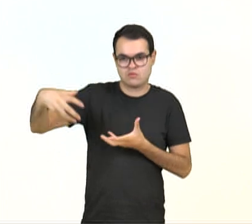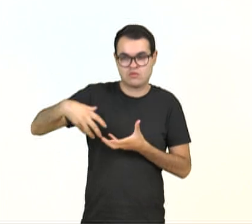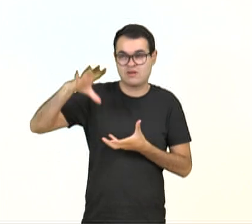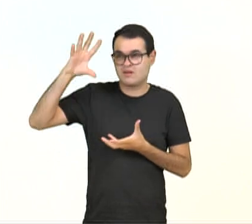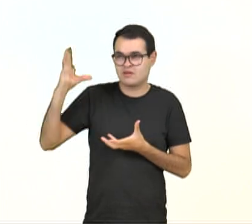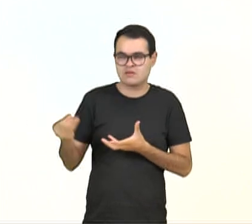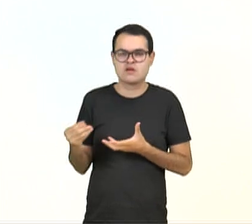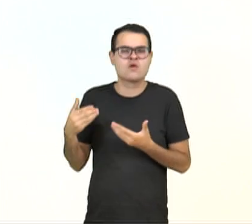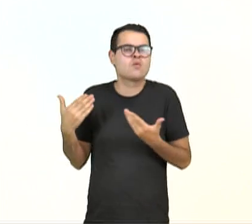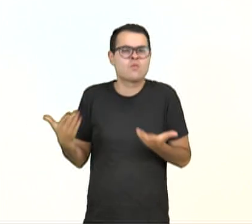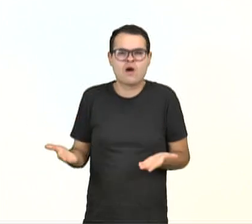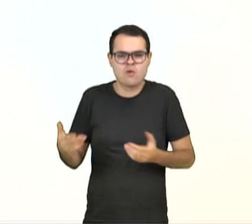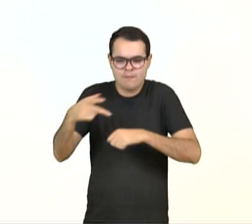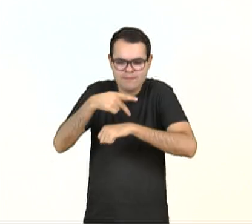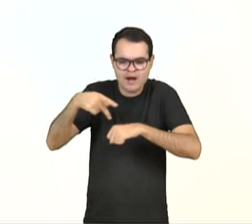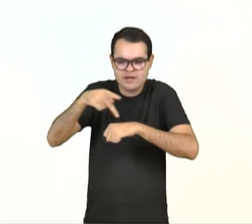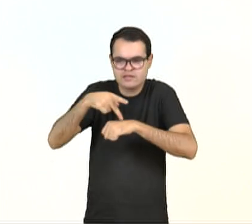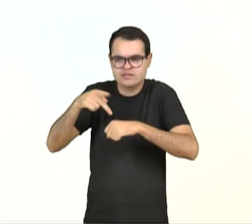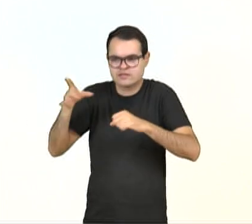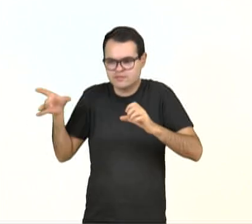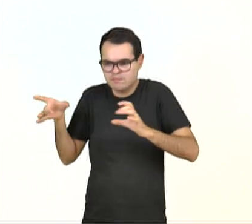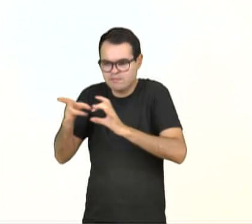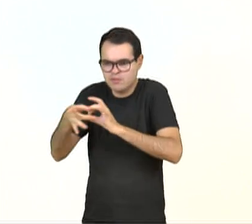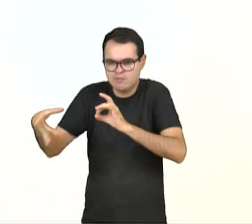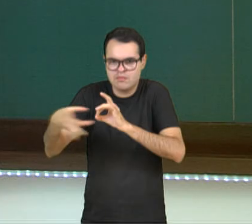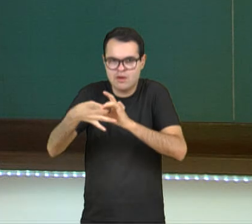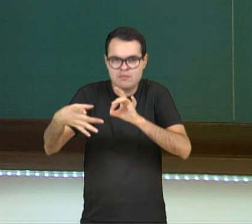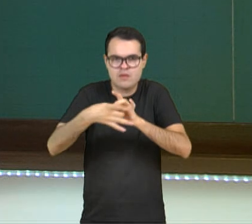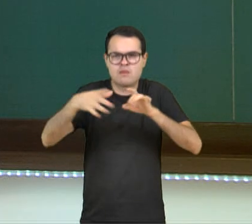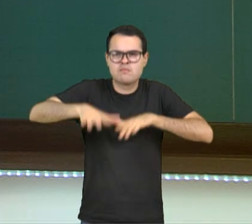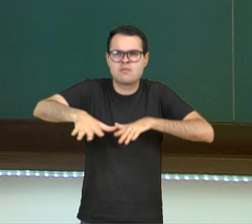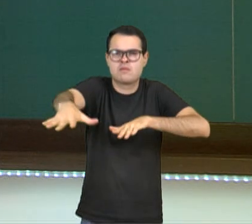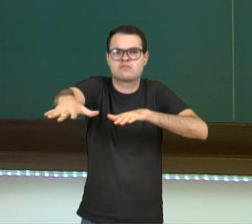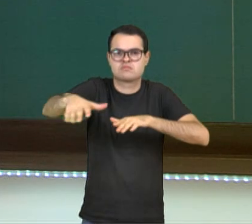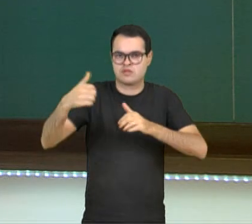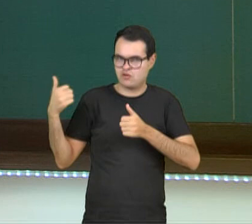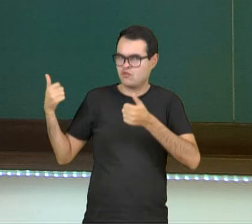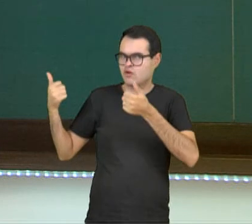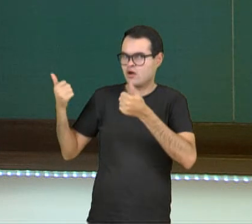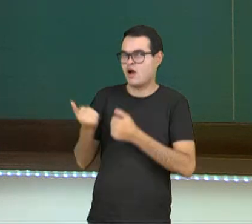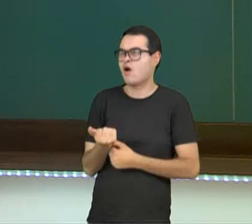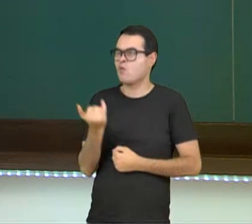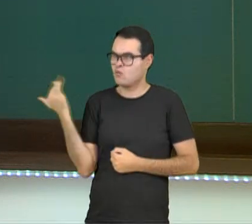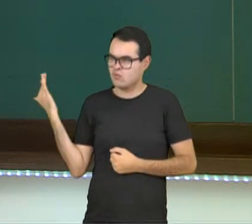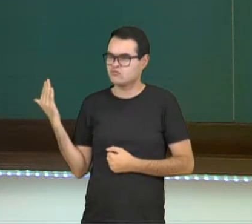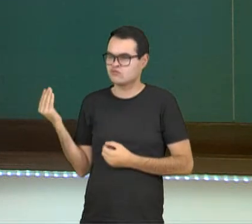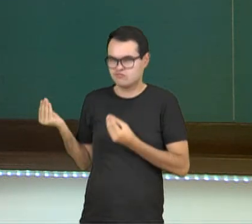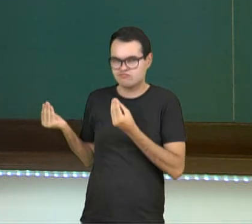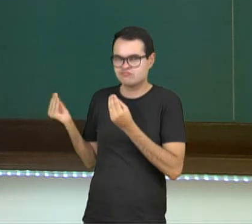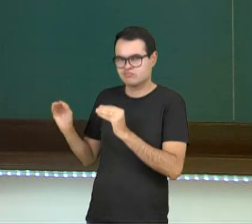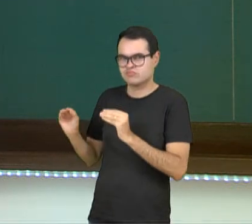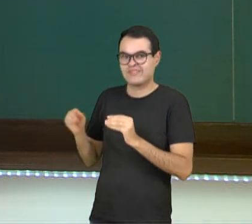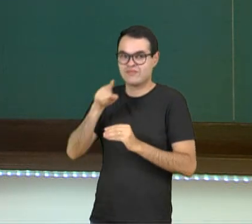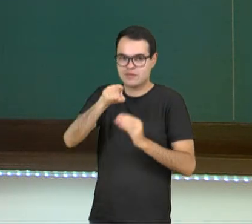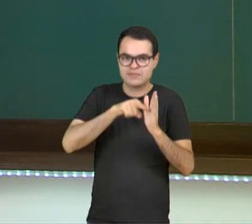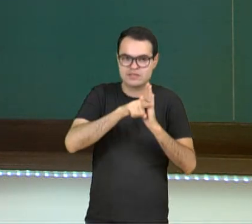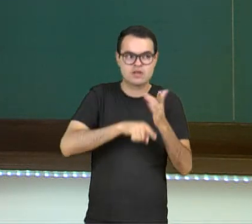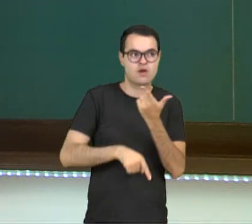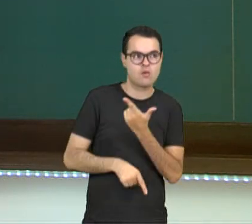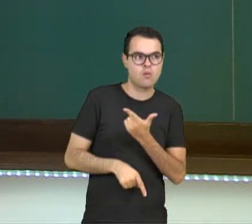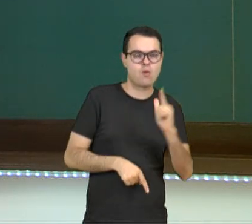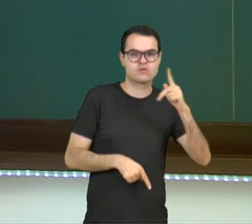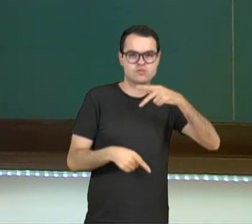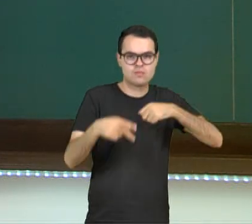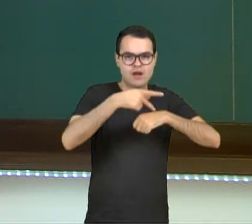quais países que aderiram a essas manifestações? Eu mencionei aqui alguns. Você vai pesquisar aí outros que